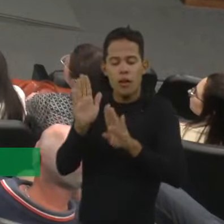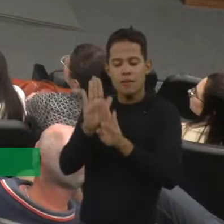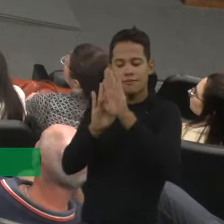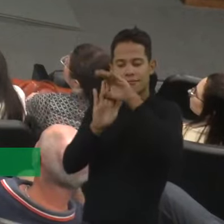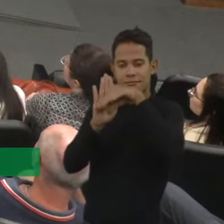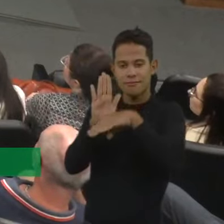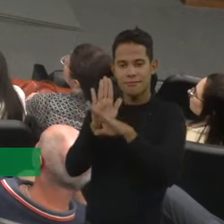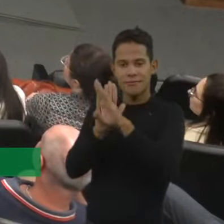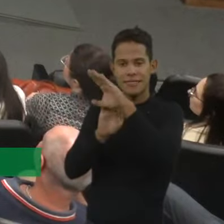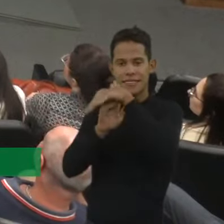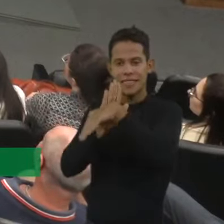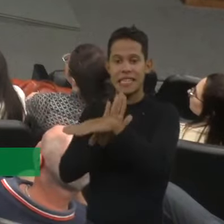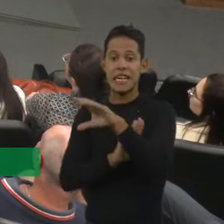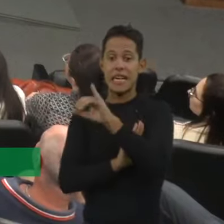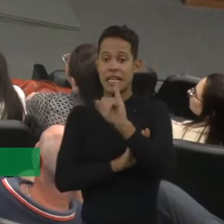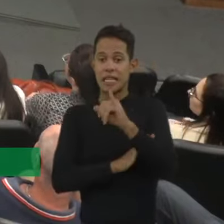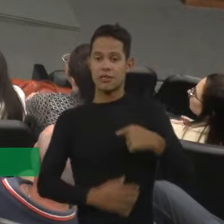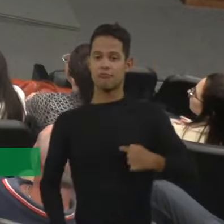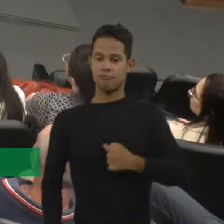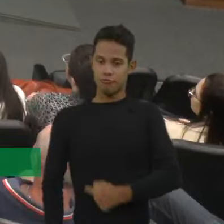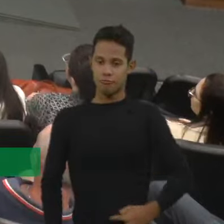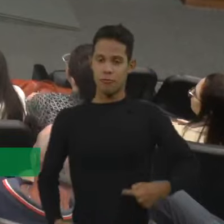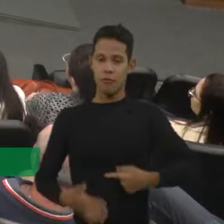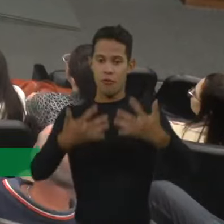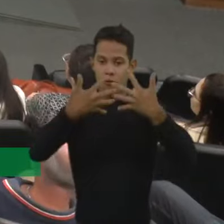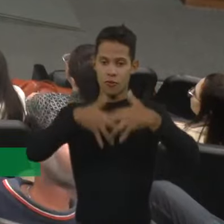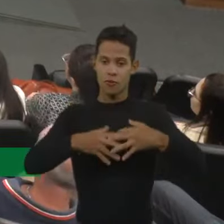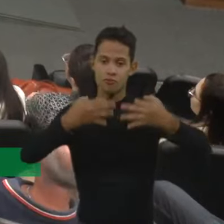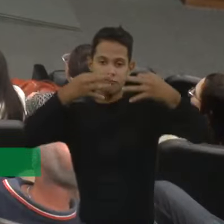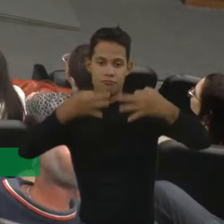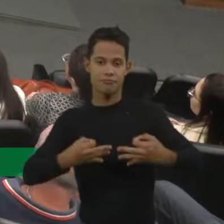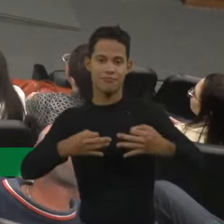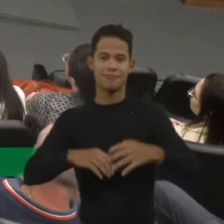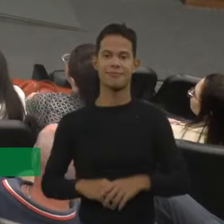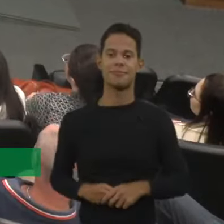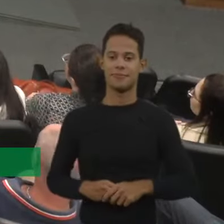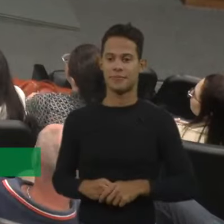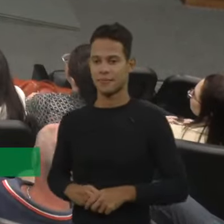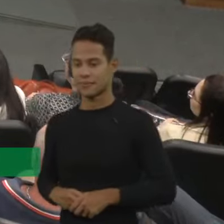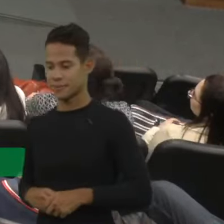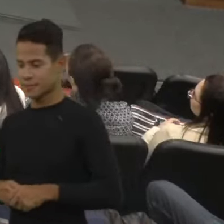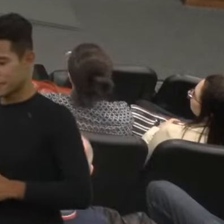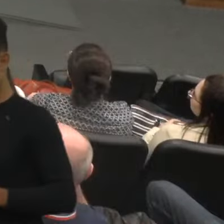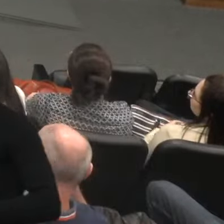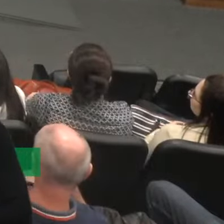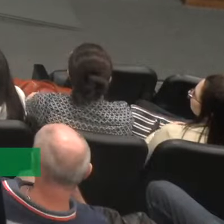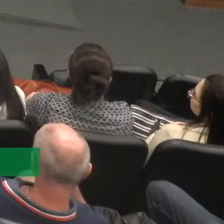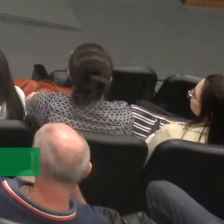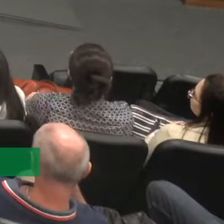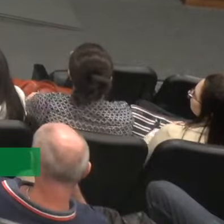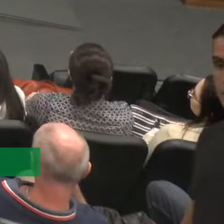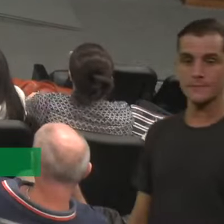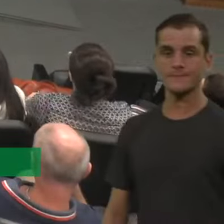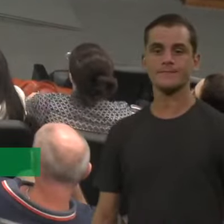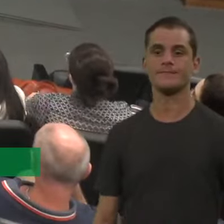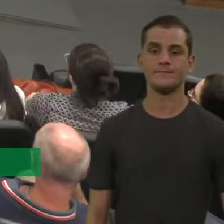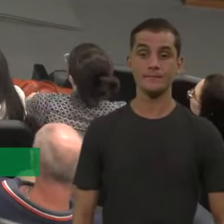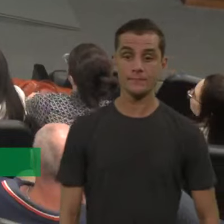se o seu fígado está funcionando direitinho. E se não tem outros medicamentos mais novos e